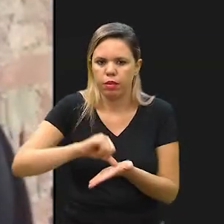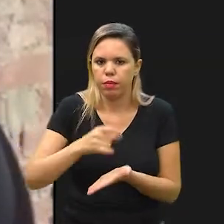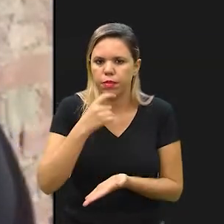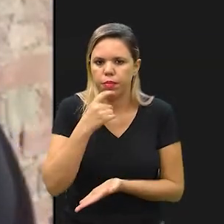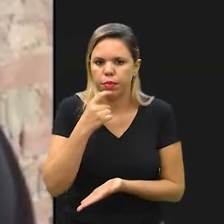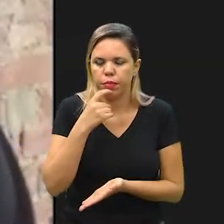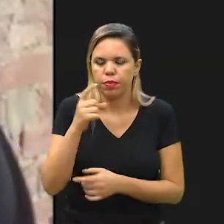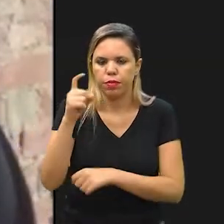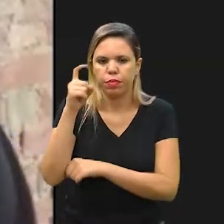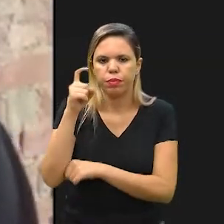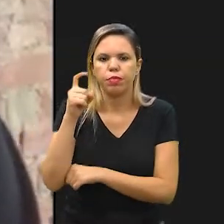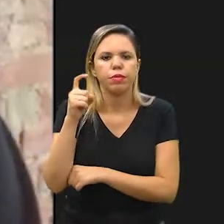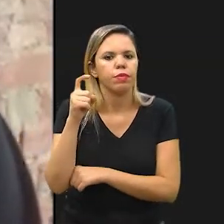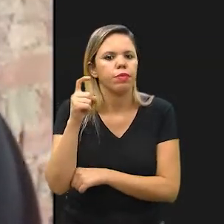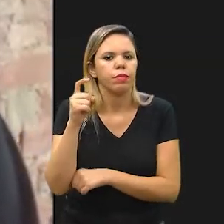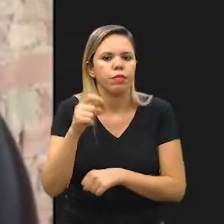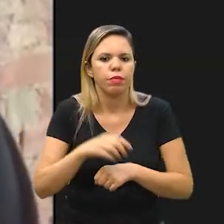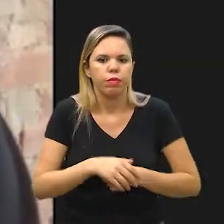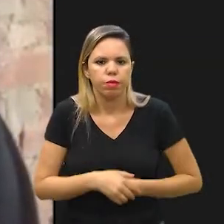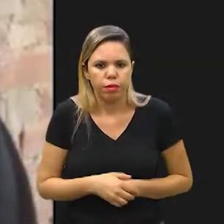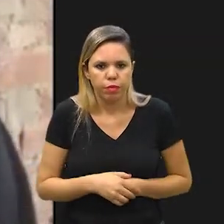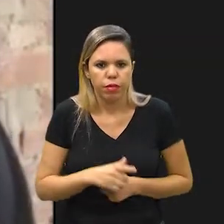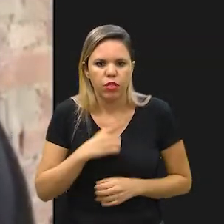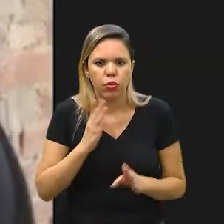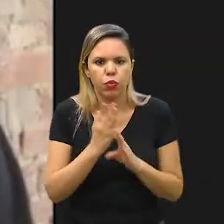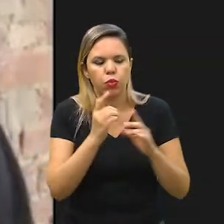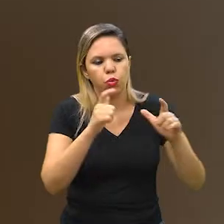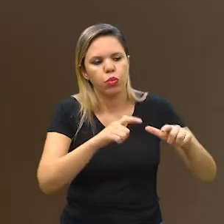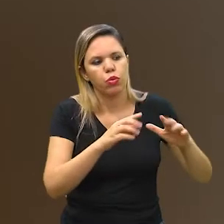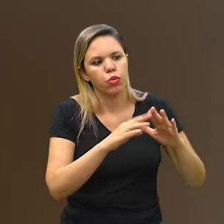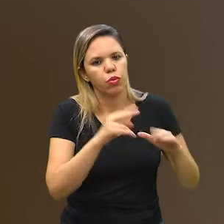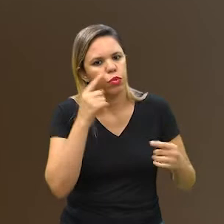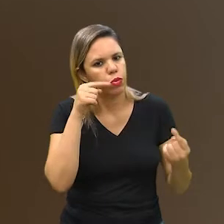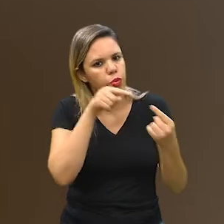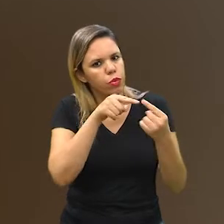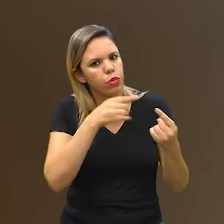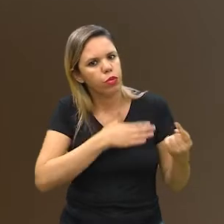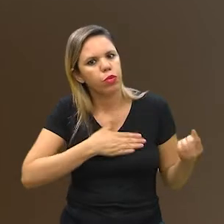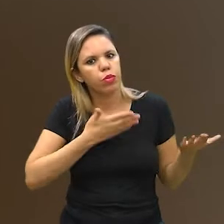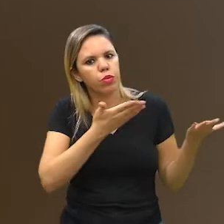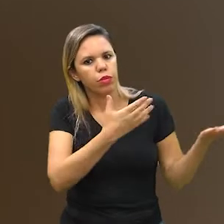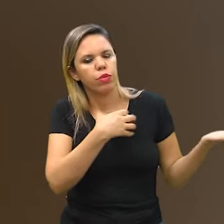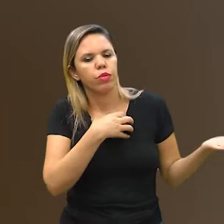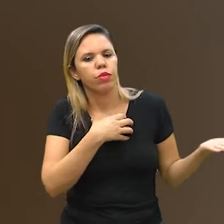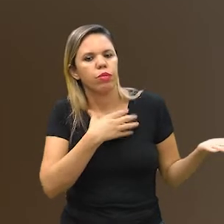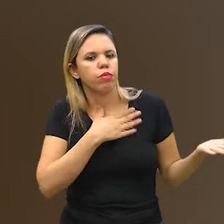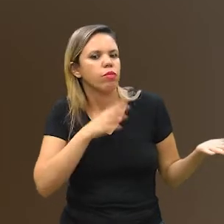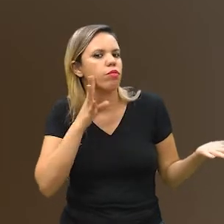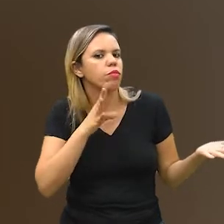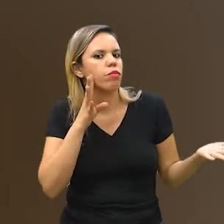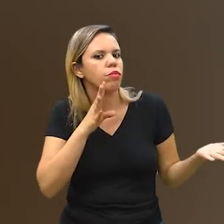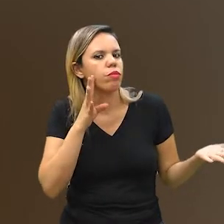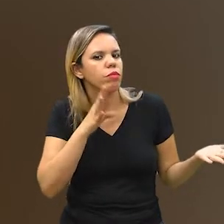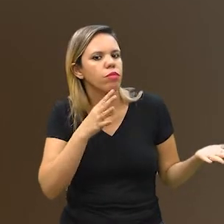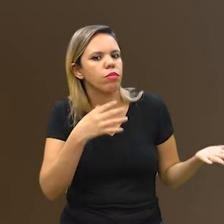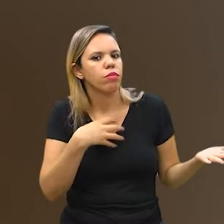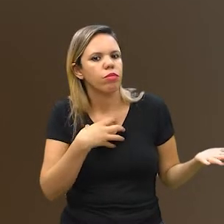Campinas, no Cambuí, né, que a gente viu a casa assim, a gente identificou, falou, muito legal, é a nossa